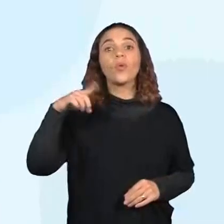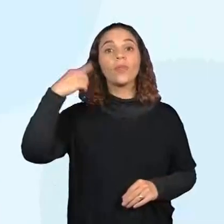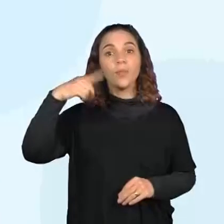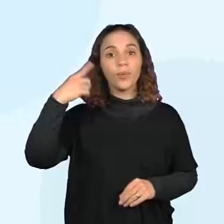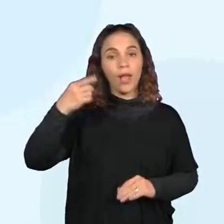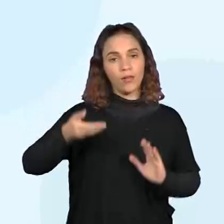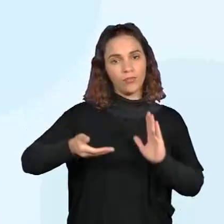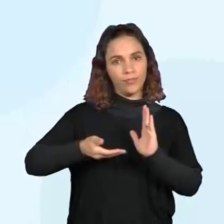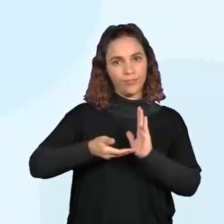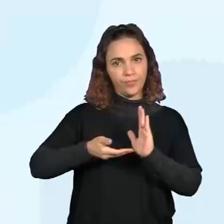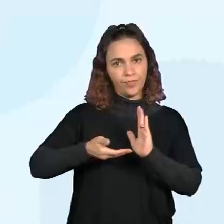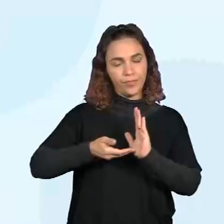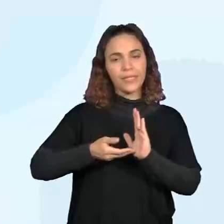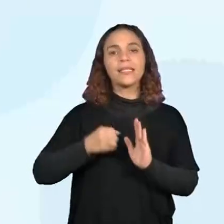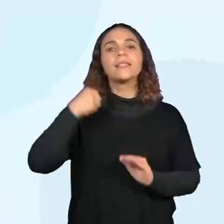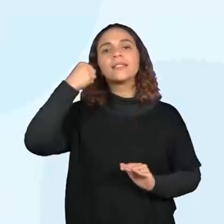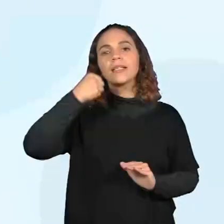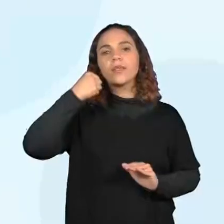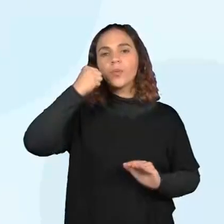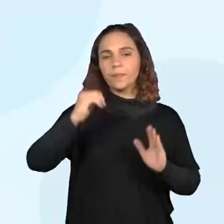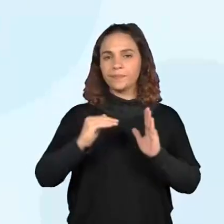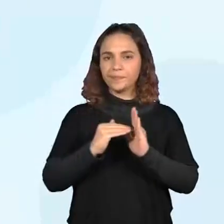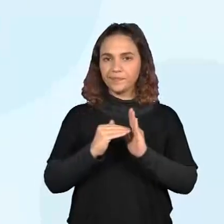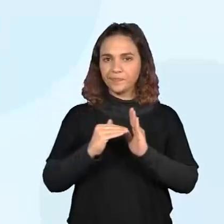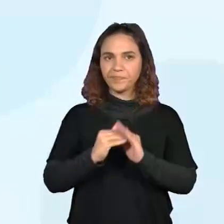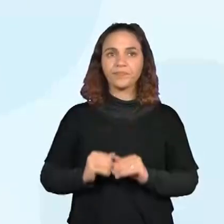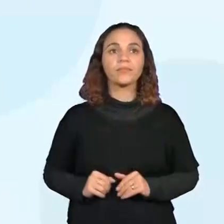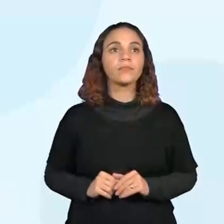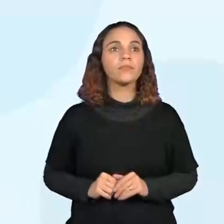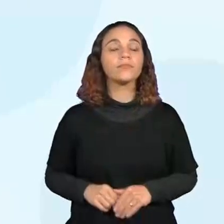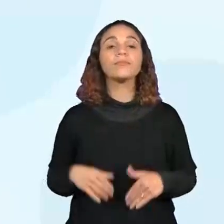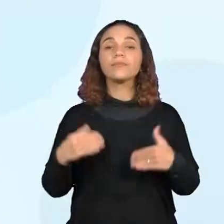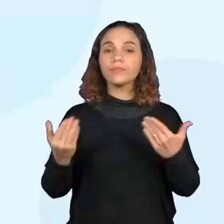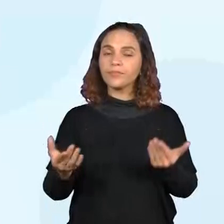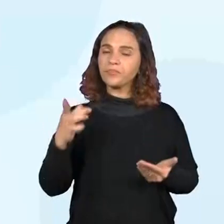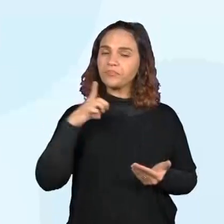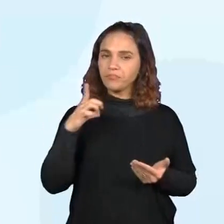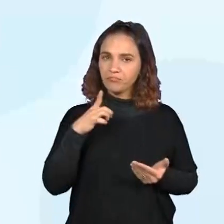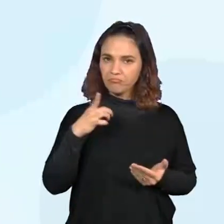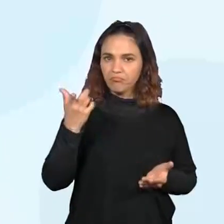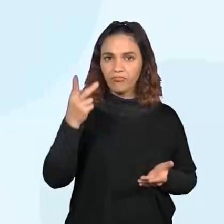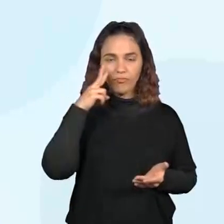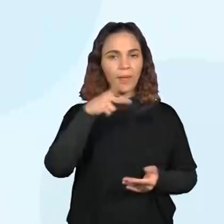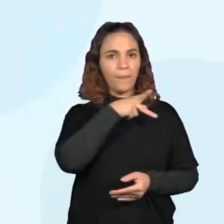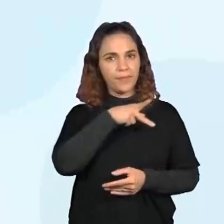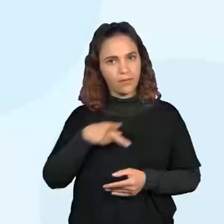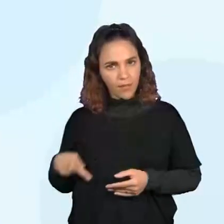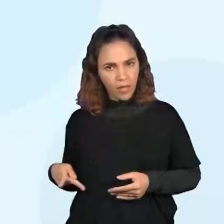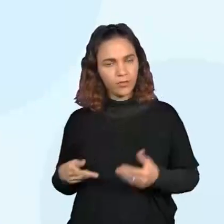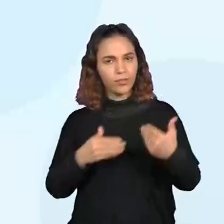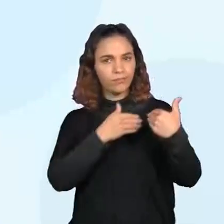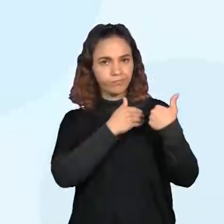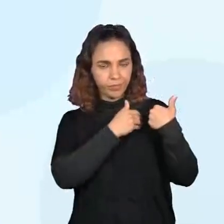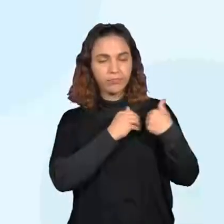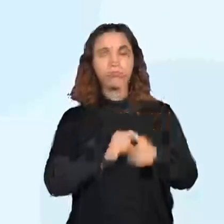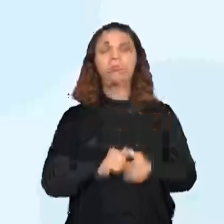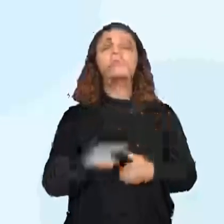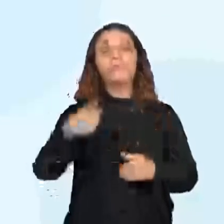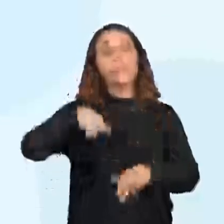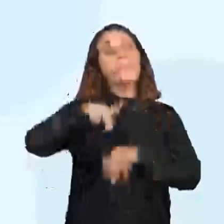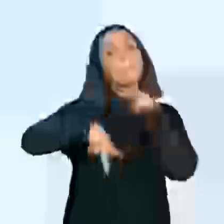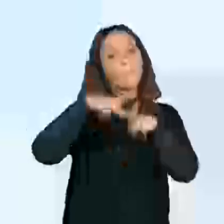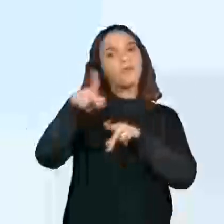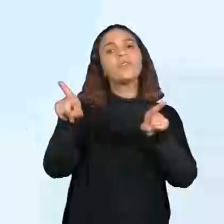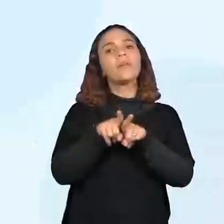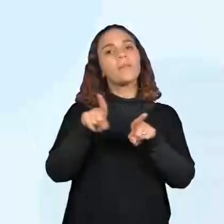direto. Então, olha só, assim como o presidente, existe aí os deputados e os senadores que também são eleitos aí por meio do